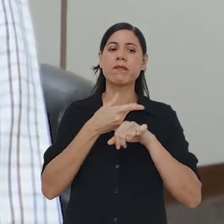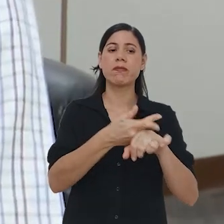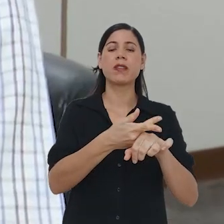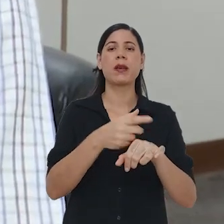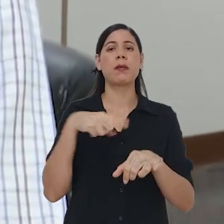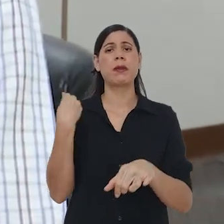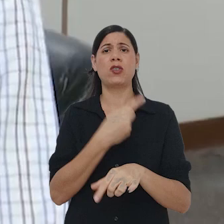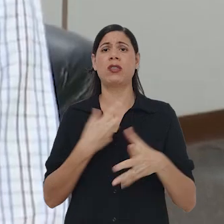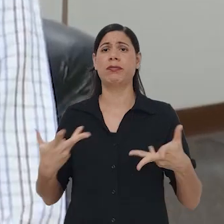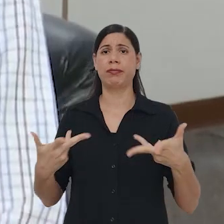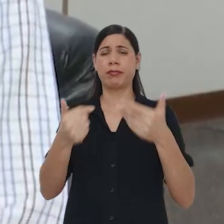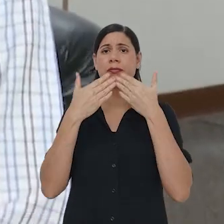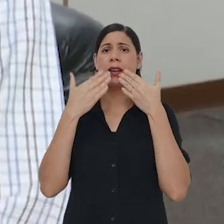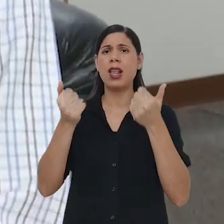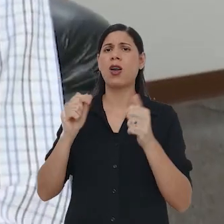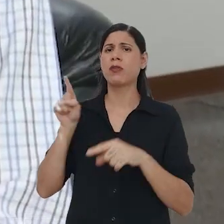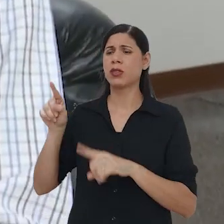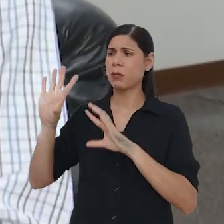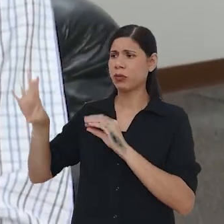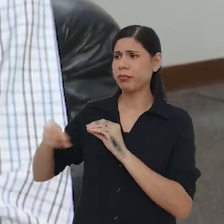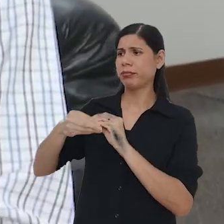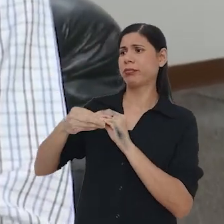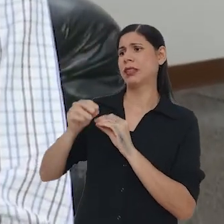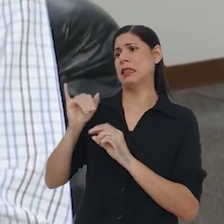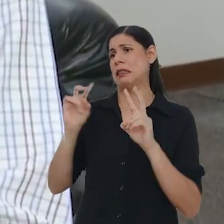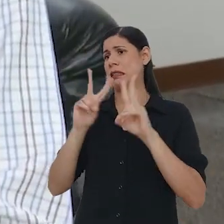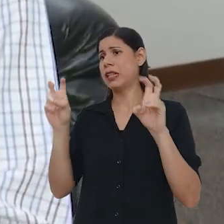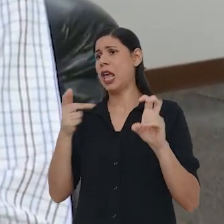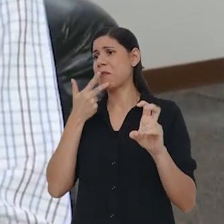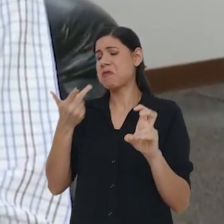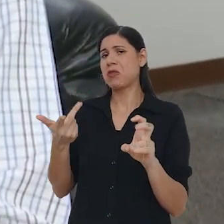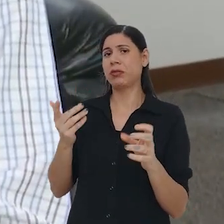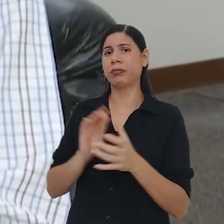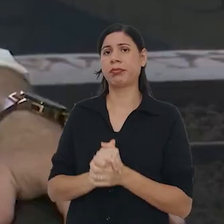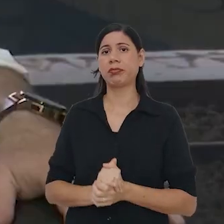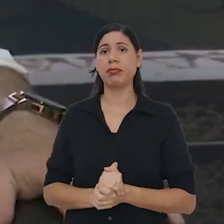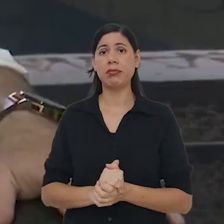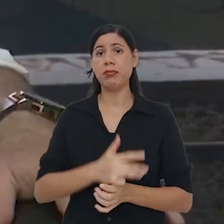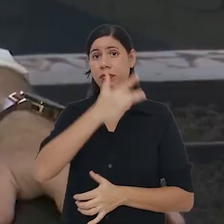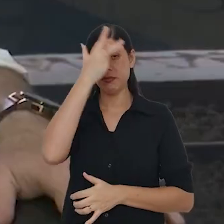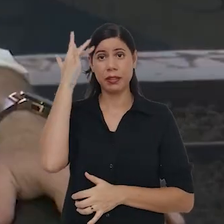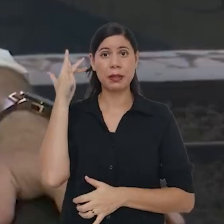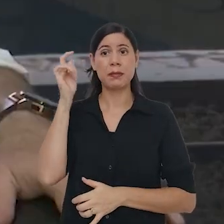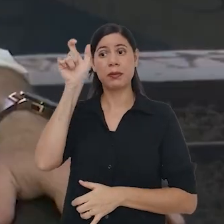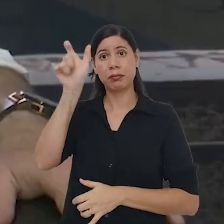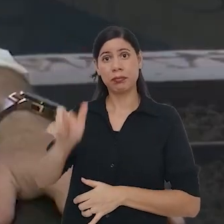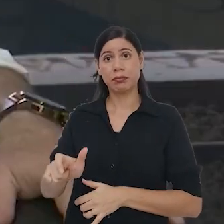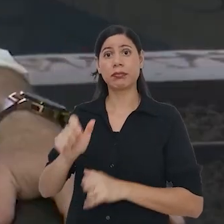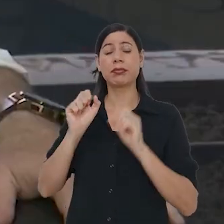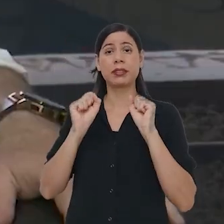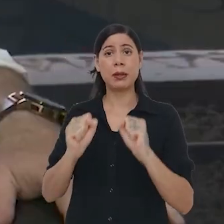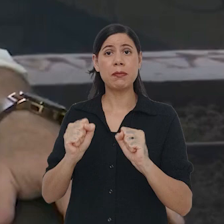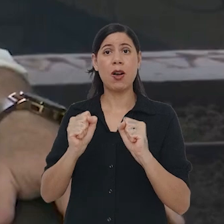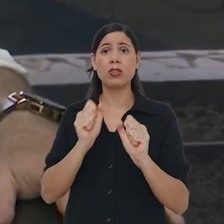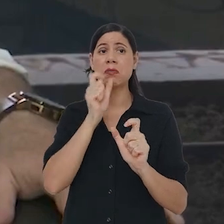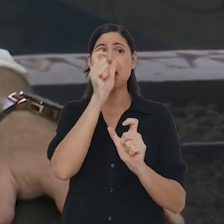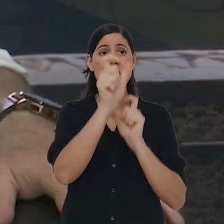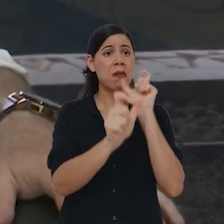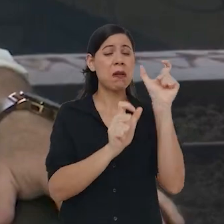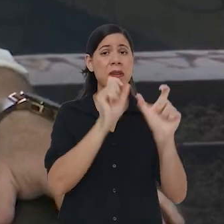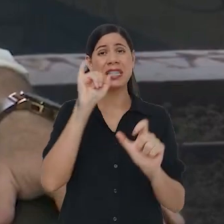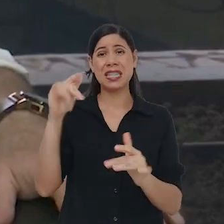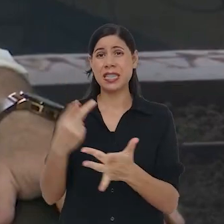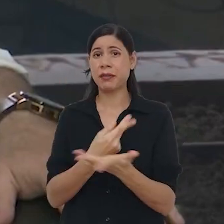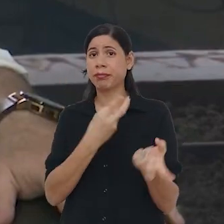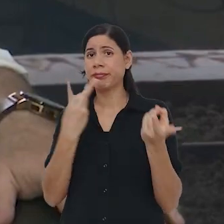algo mais que o senhor queira acrescentar, de repente a gente não tenha abordado ao longo da nossa entrevista? O cidadão é sempre um agente para apontar qualquer irregularidade.